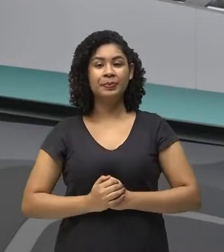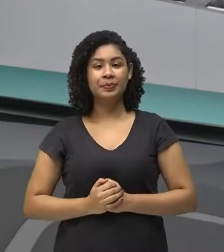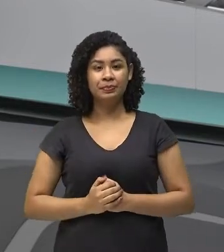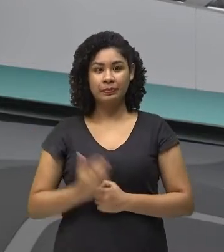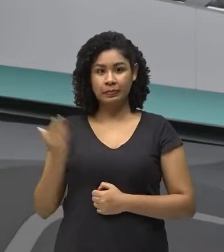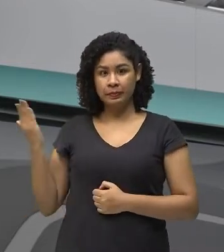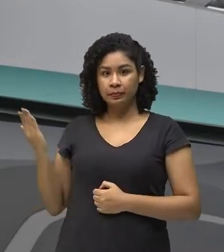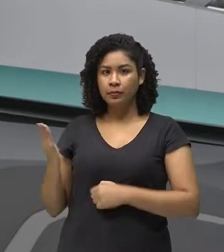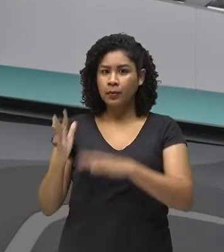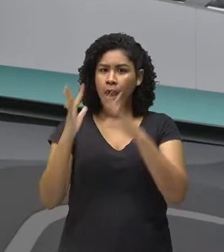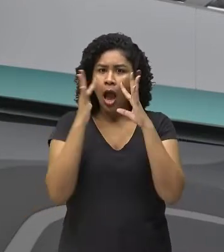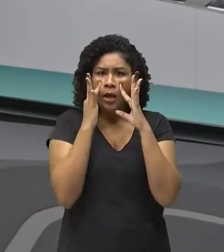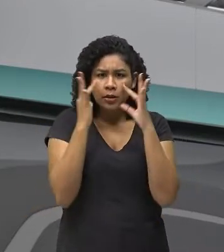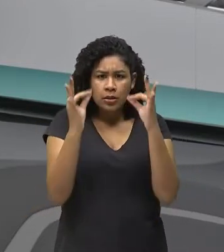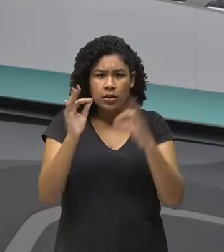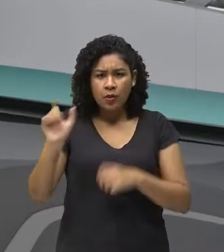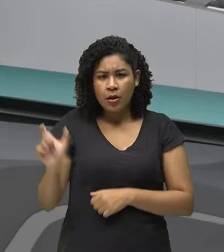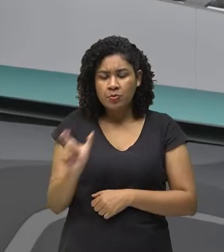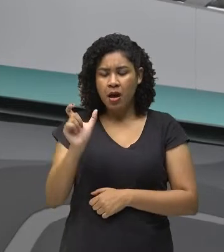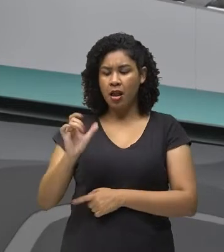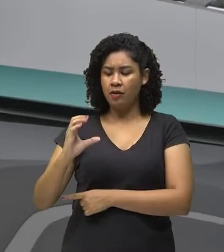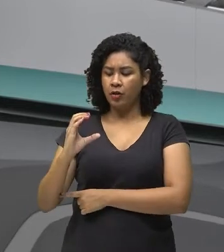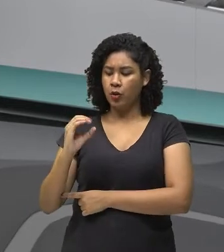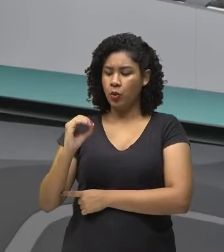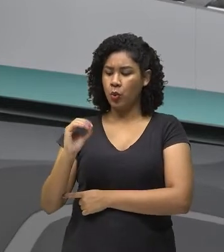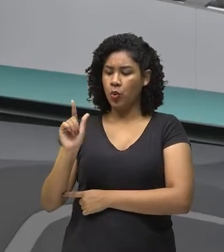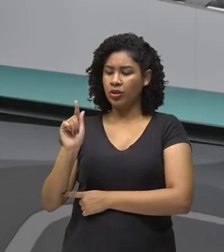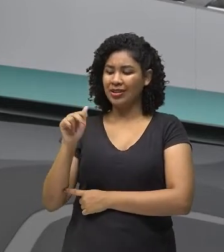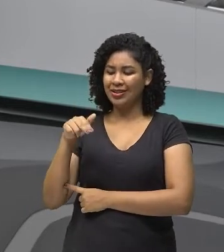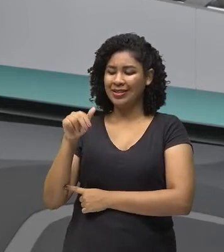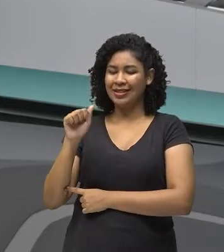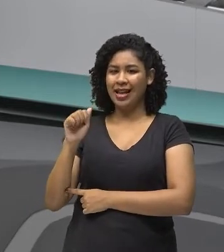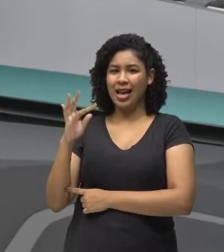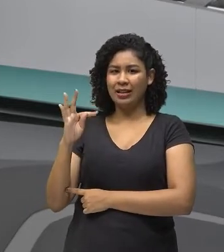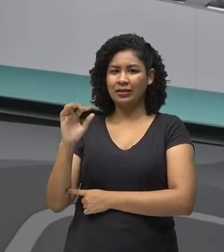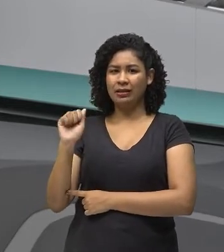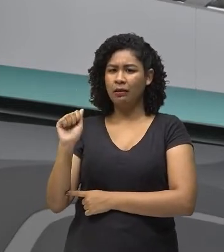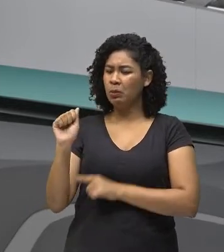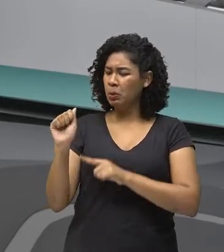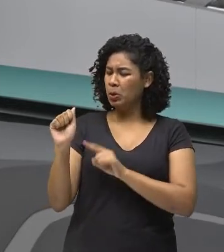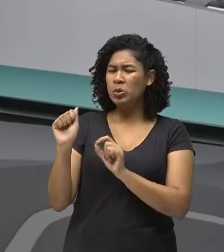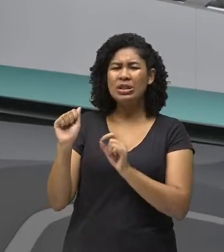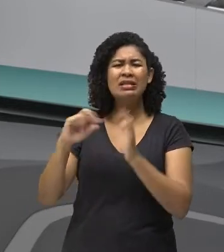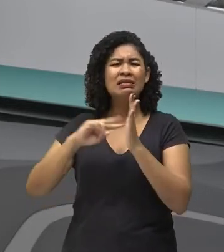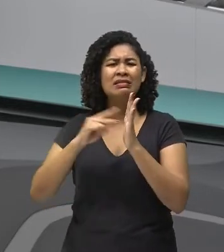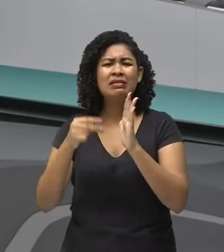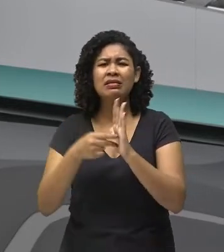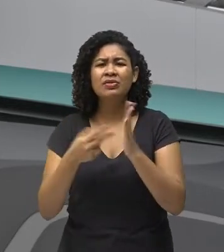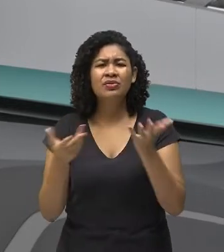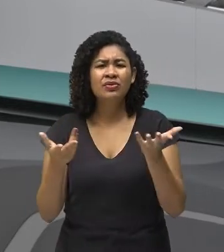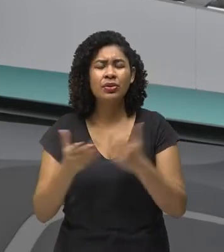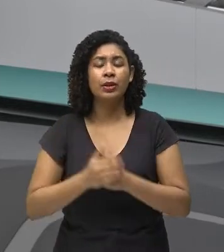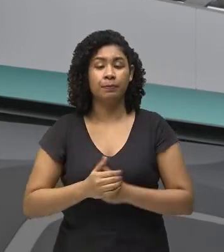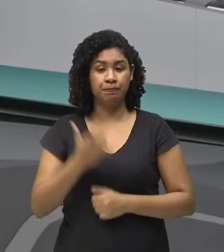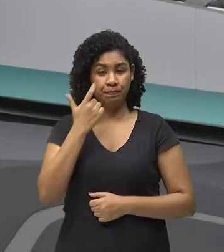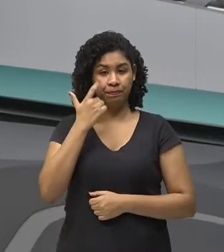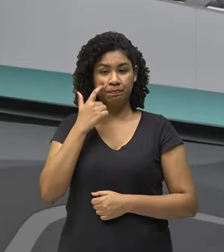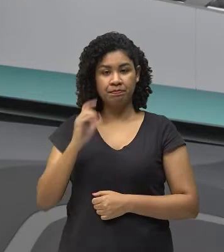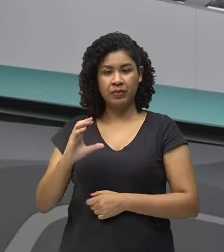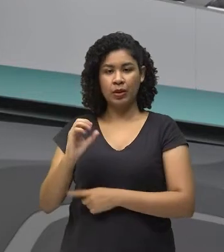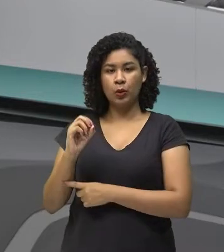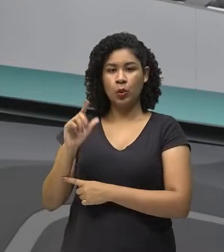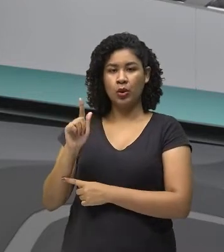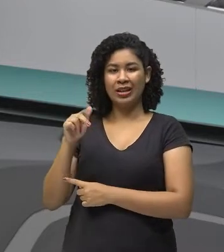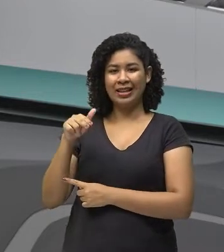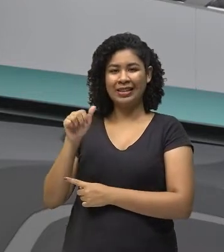Prestar atenção às palavras cognatas. Teacher, o que é palavra cognata? Palavra cognata, gente, são aquelas